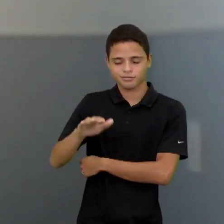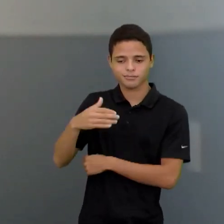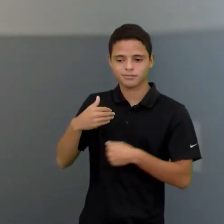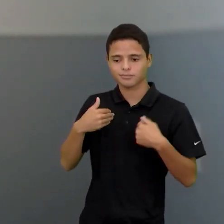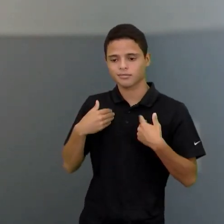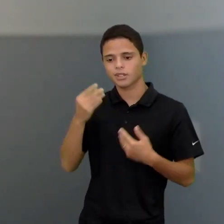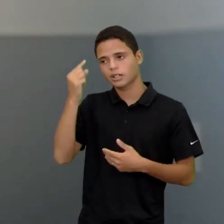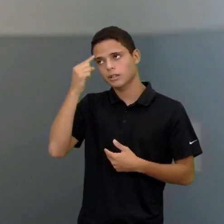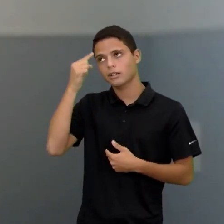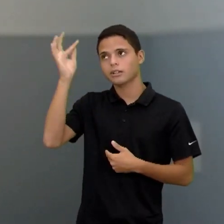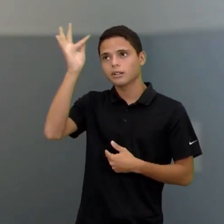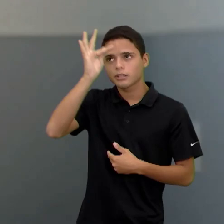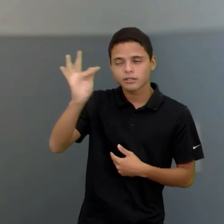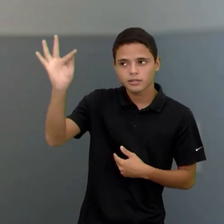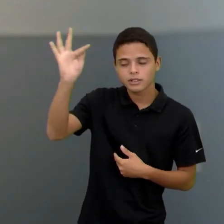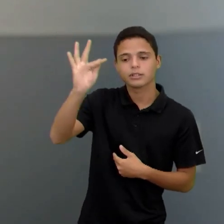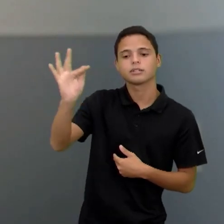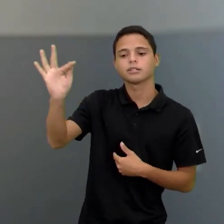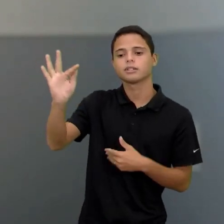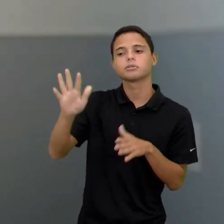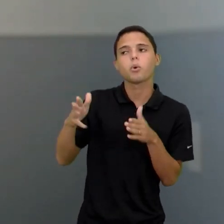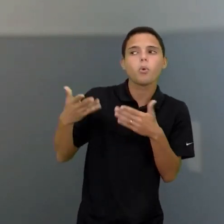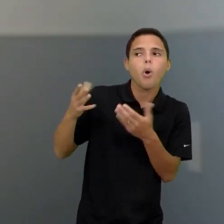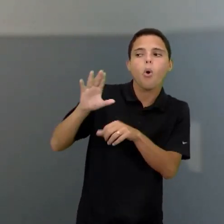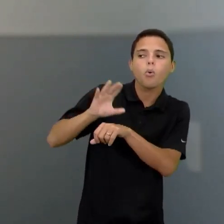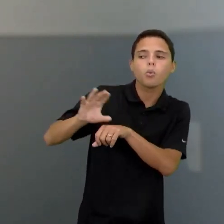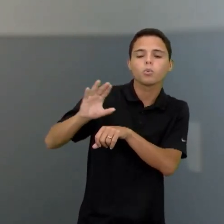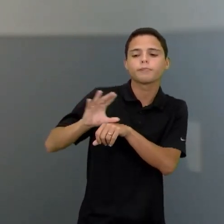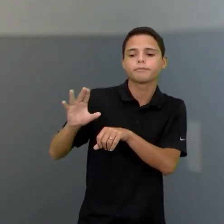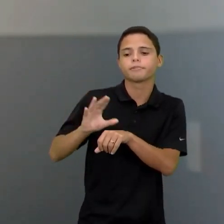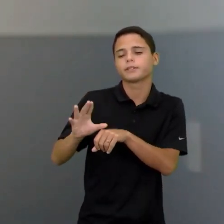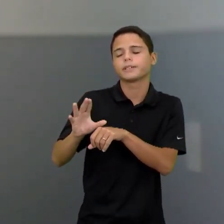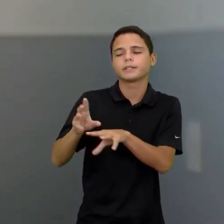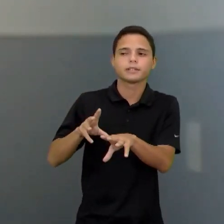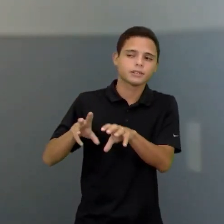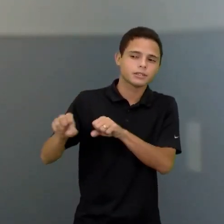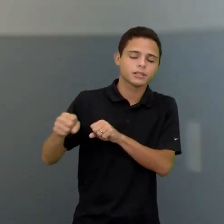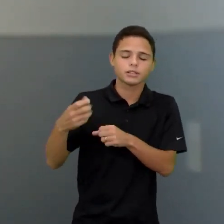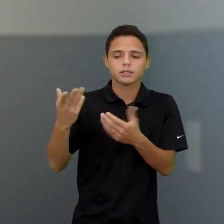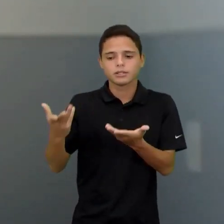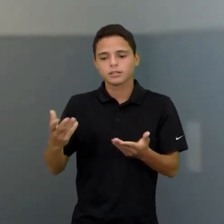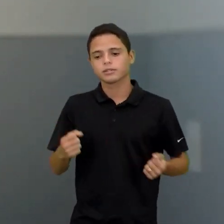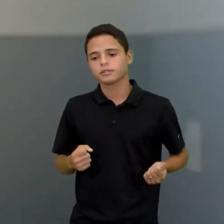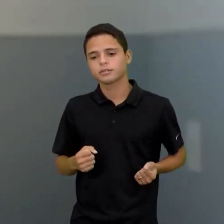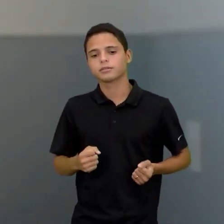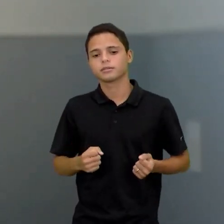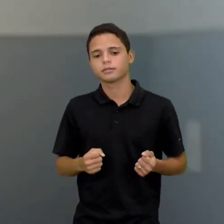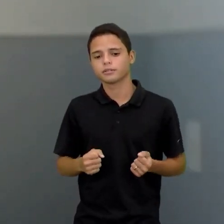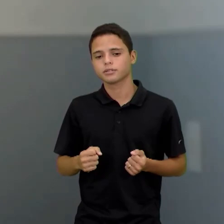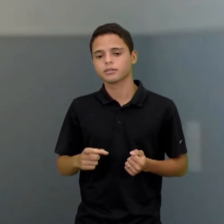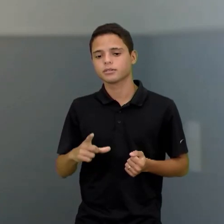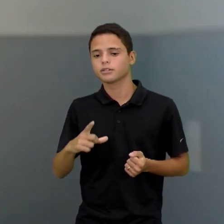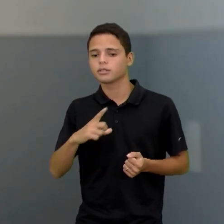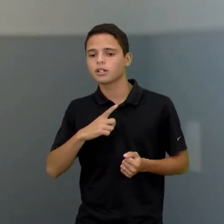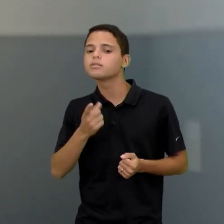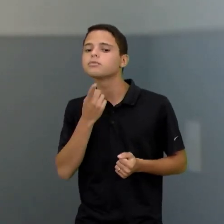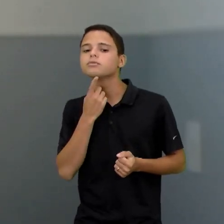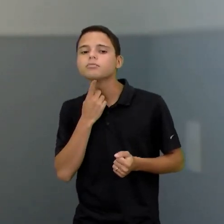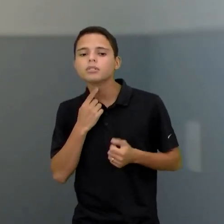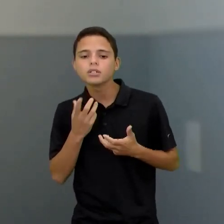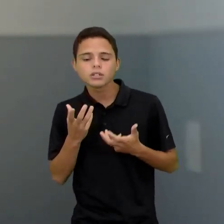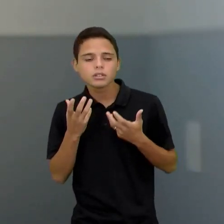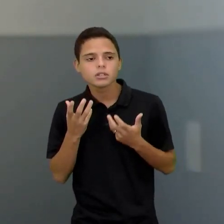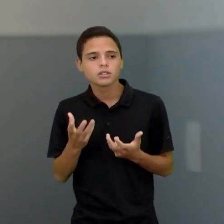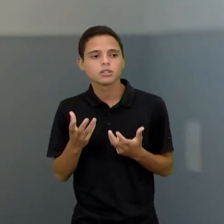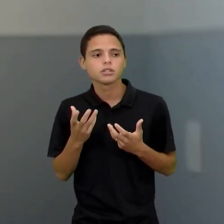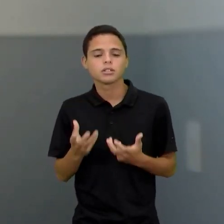em faculdade, em que curso iria cursar. Tinha uma vontade muito grande de fazer engenharia ambiental,